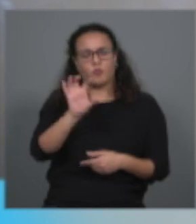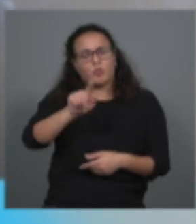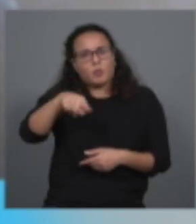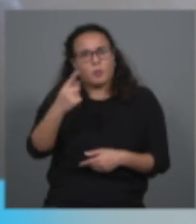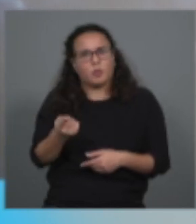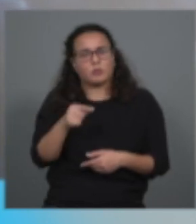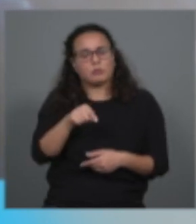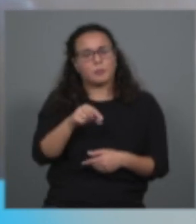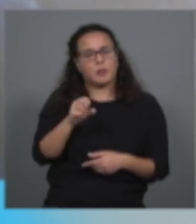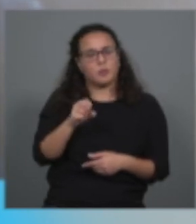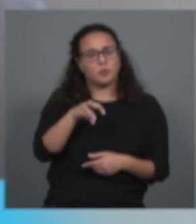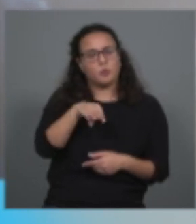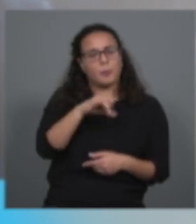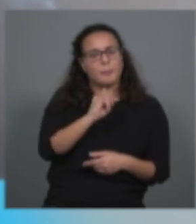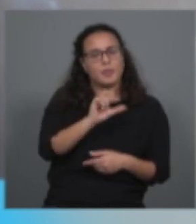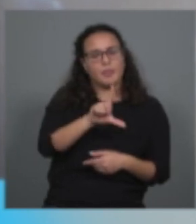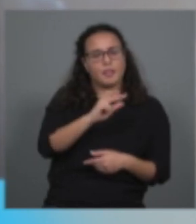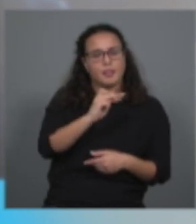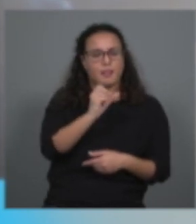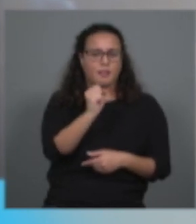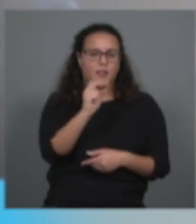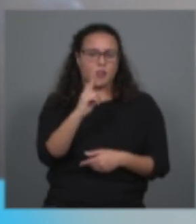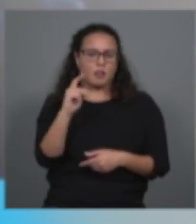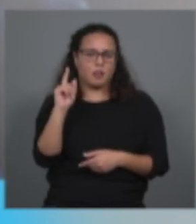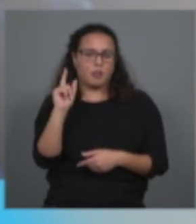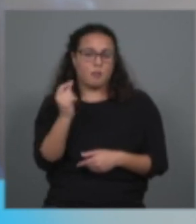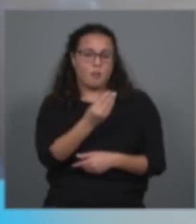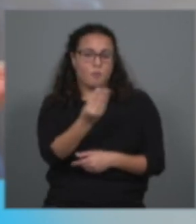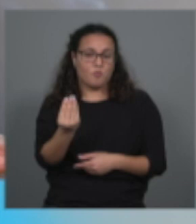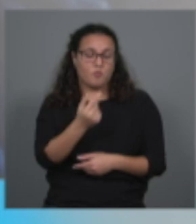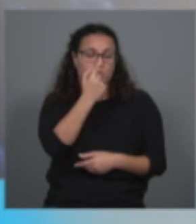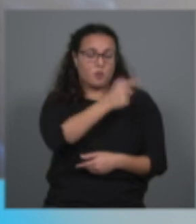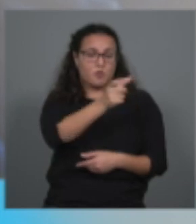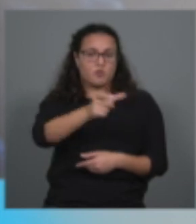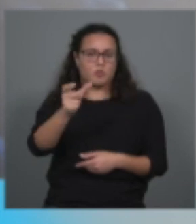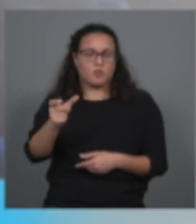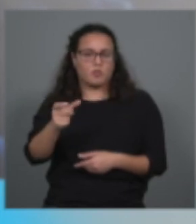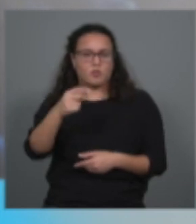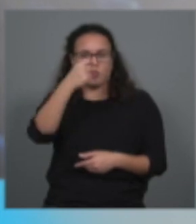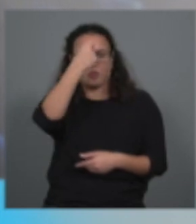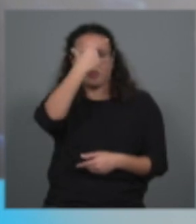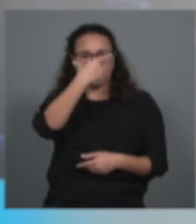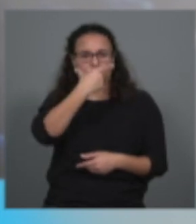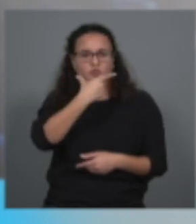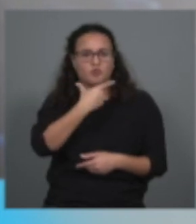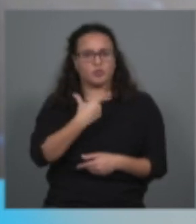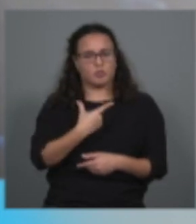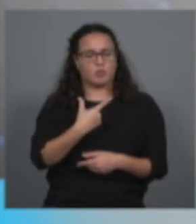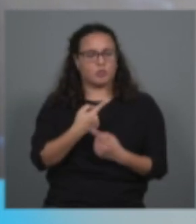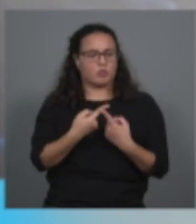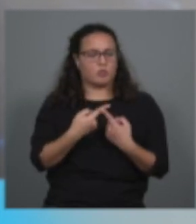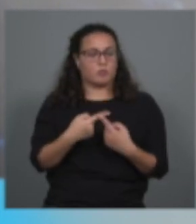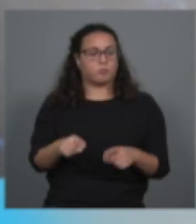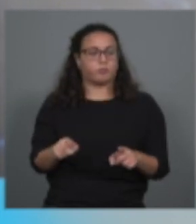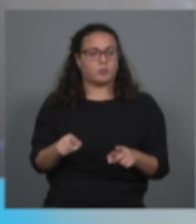do milagre. Há muita gente com histórias fabulosas, acontecimentos que atribui graças, não é,